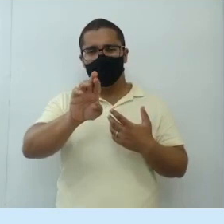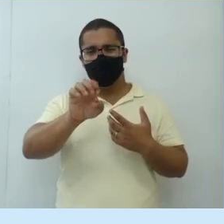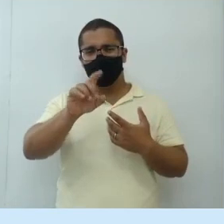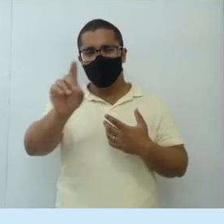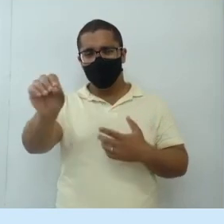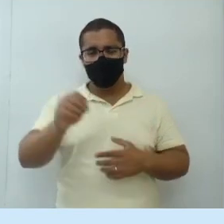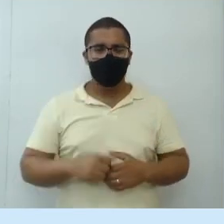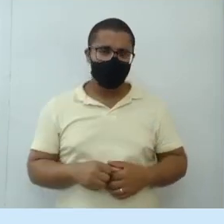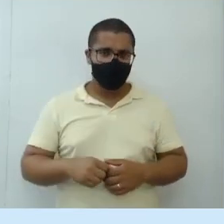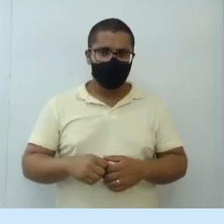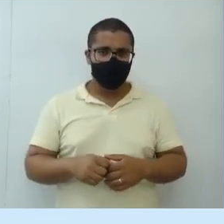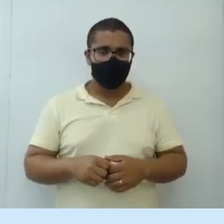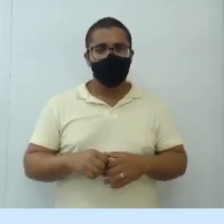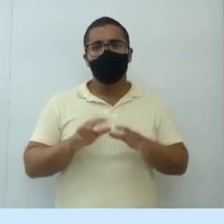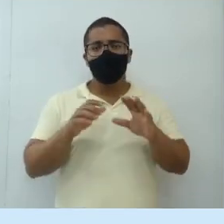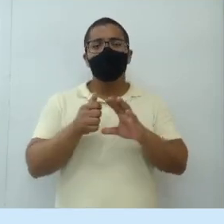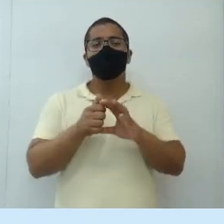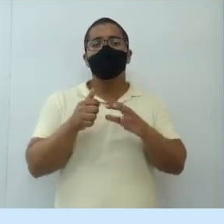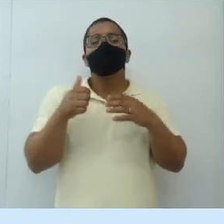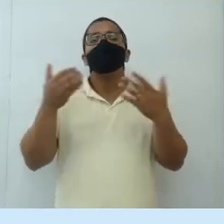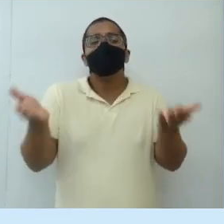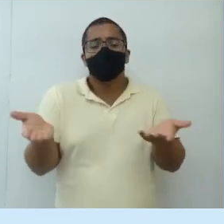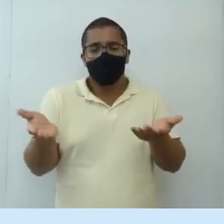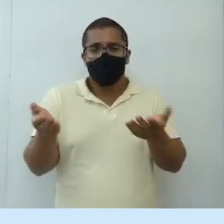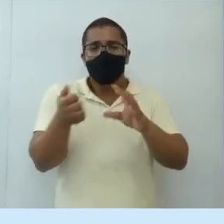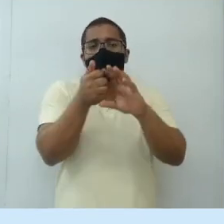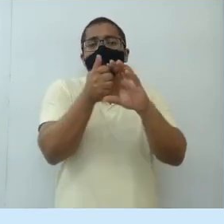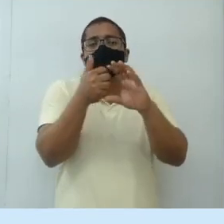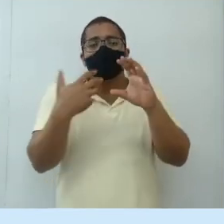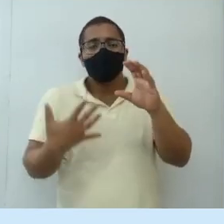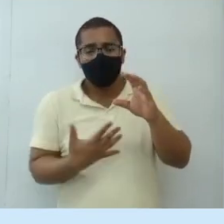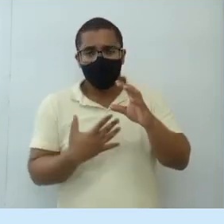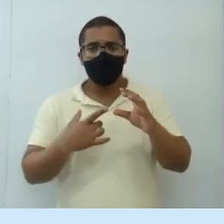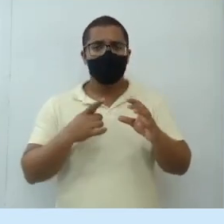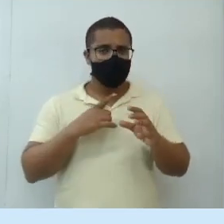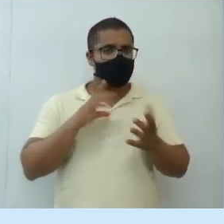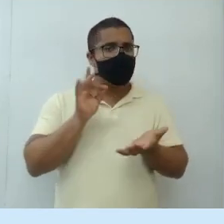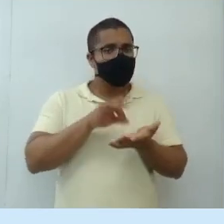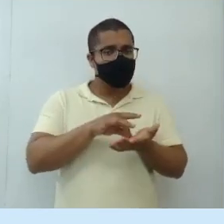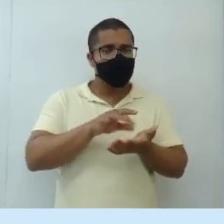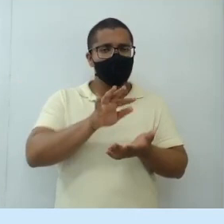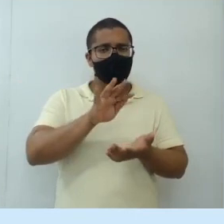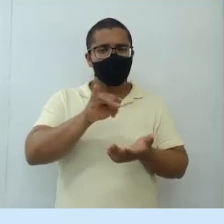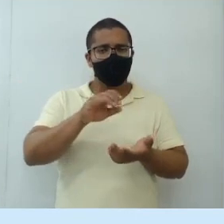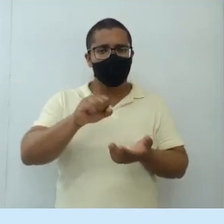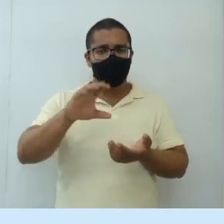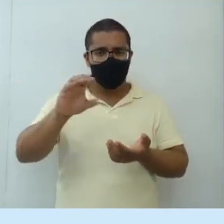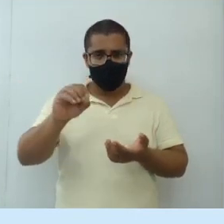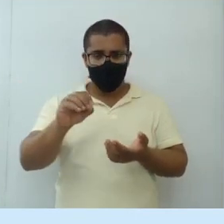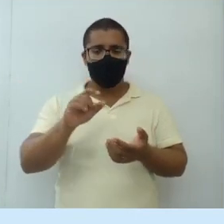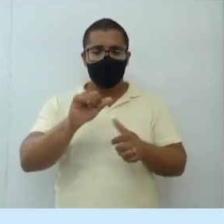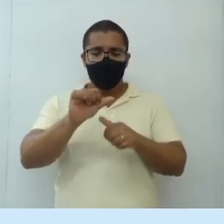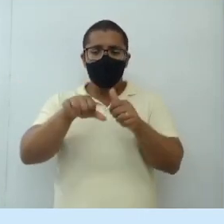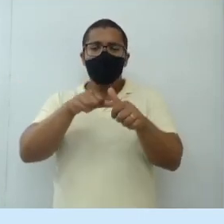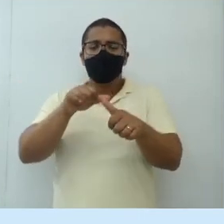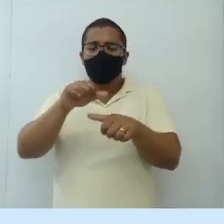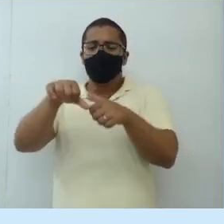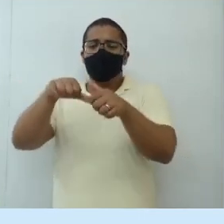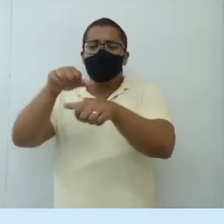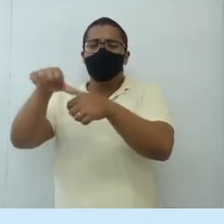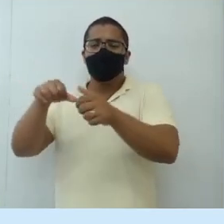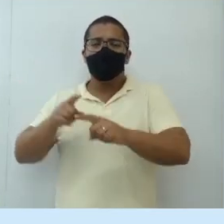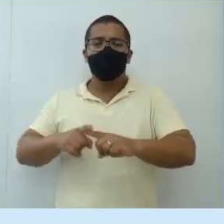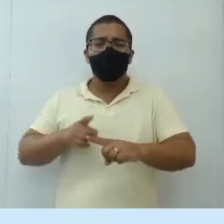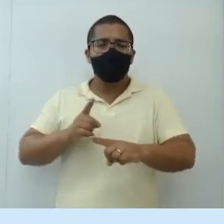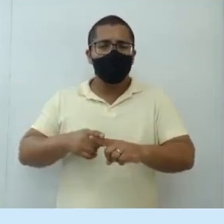fatores né da físicos e vão condicionar a mudança das